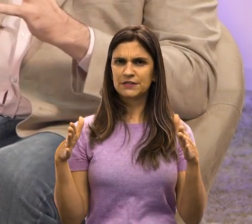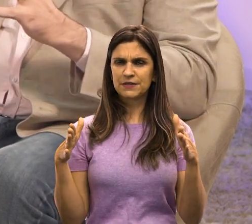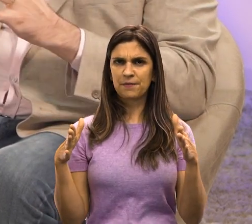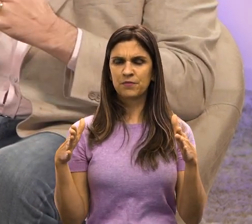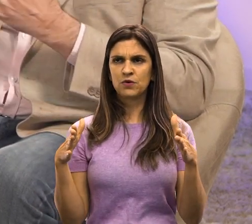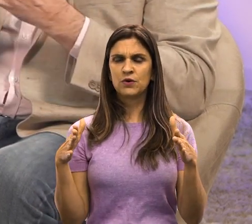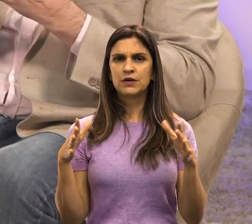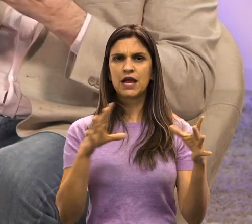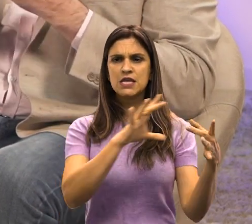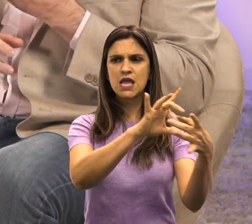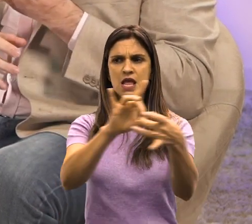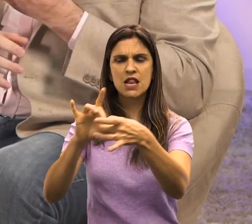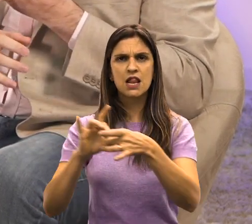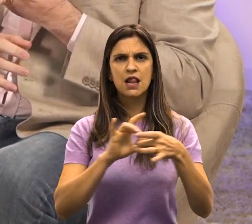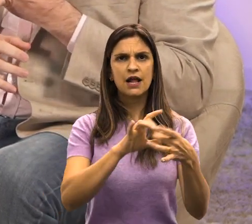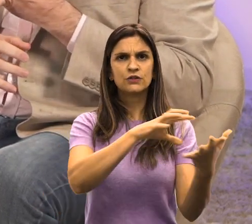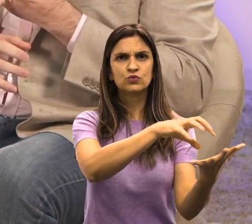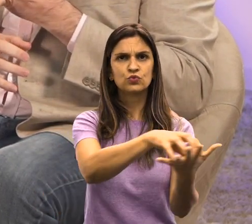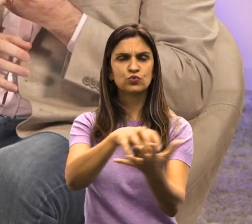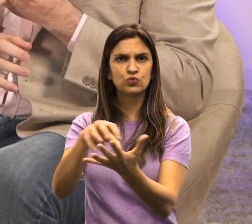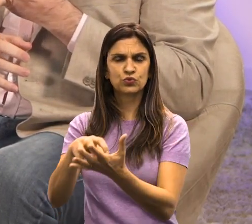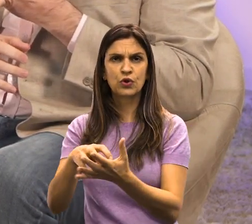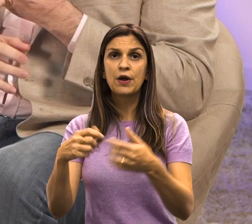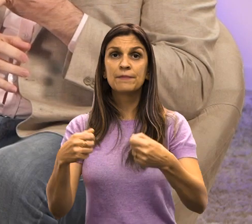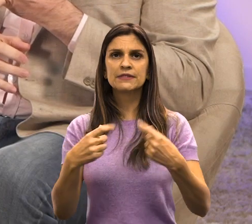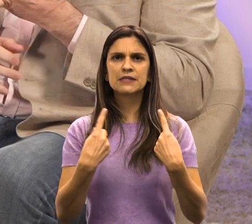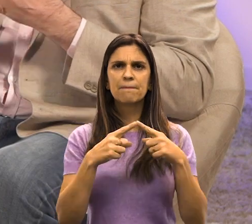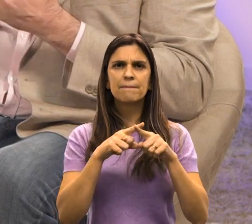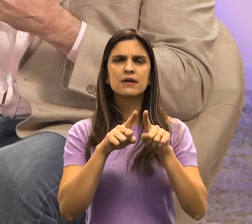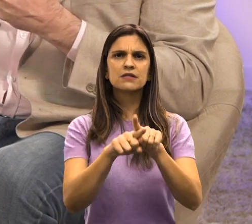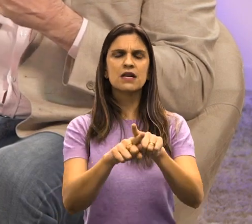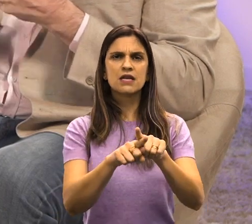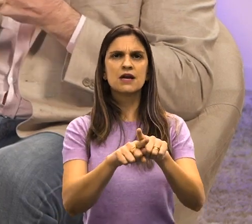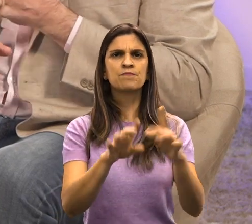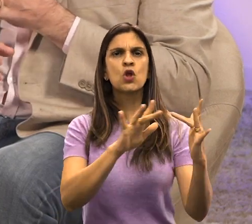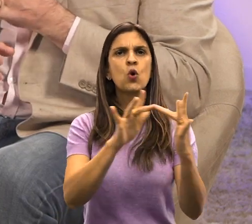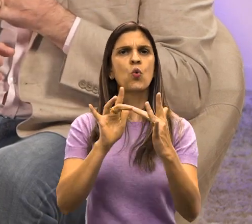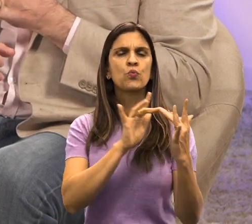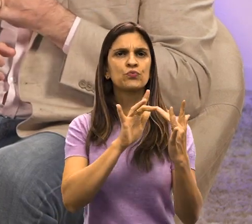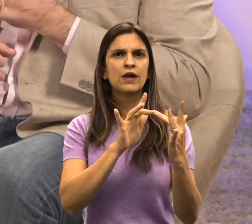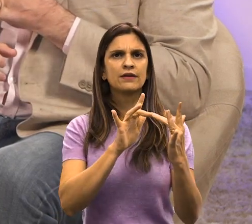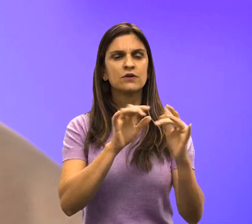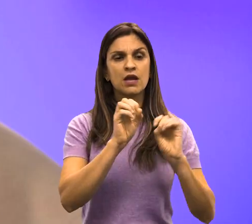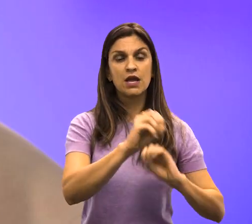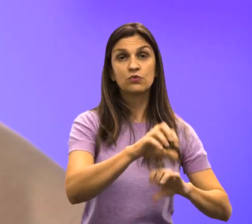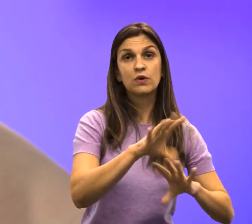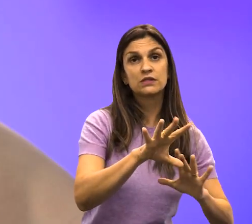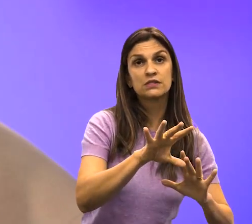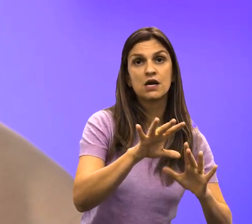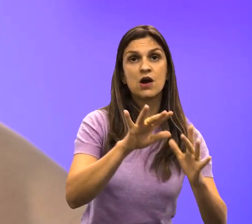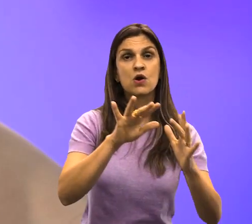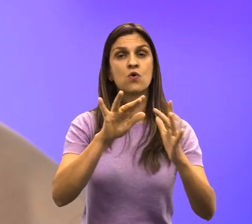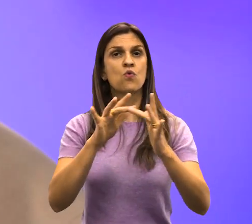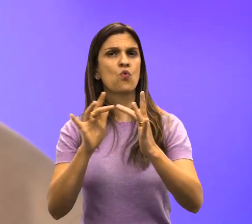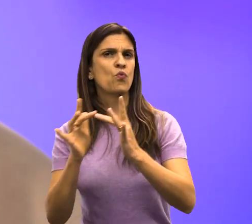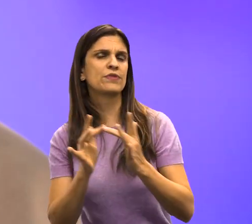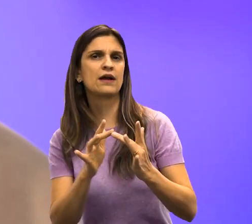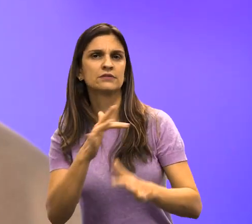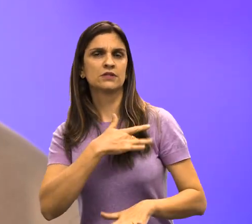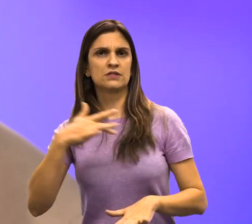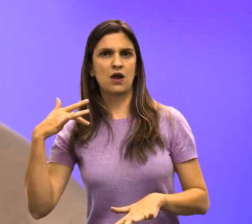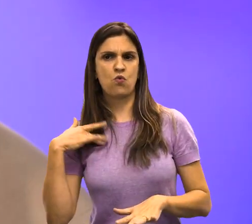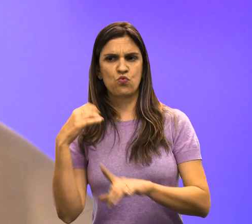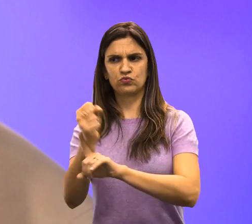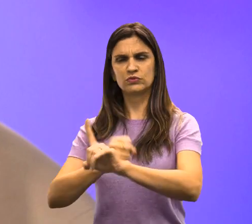que significa isso? A educação tem que conversar com a saúde tem que conversar com a educação, a